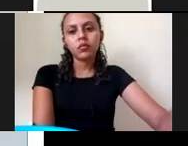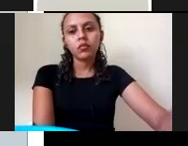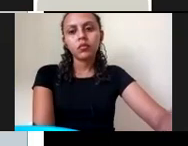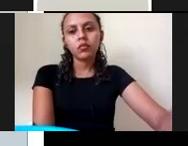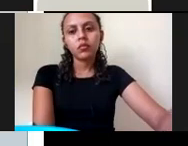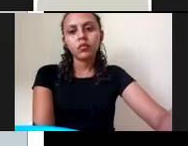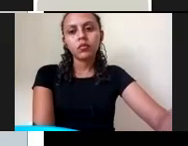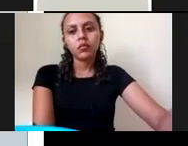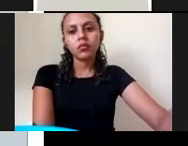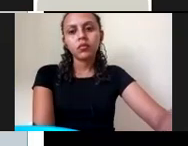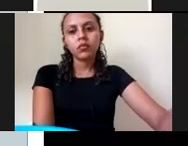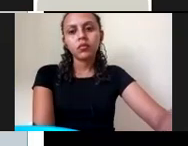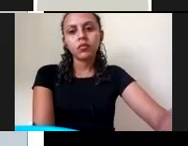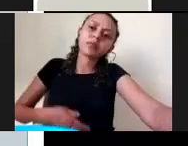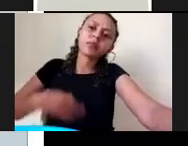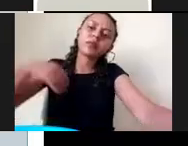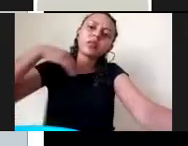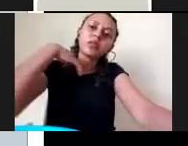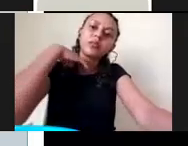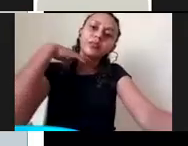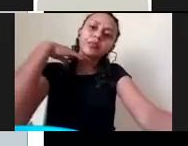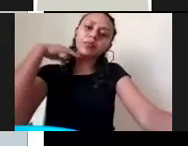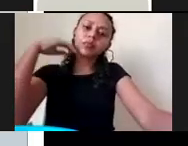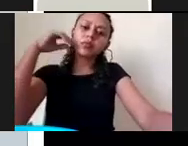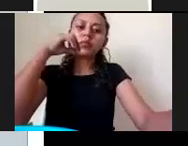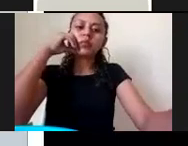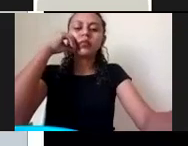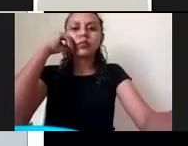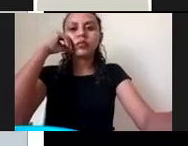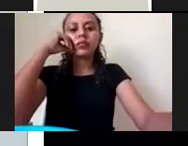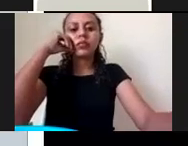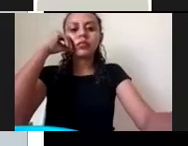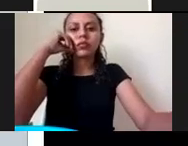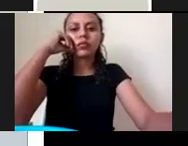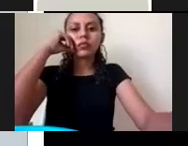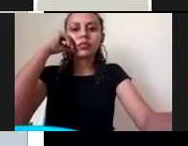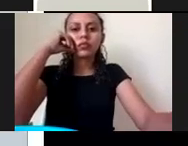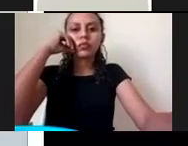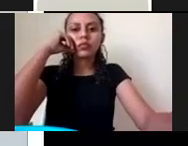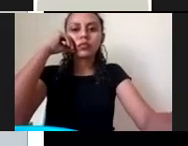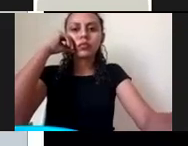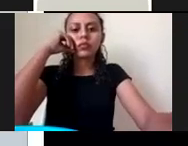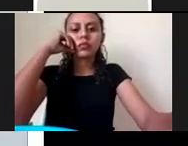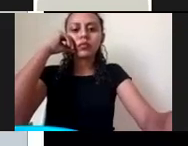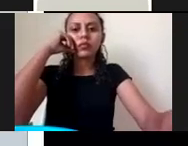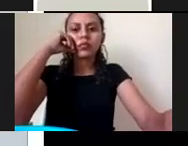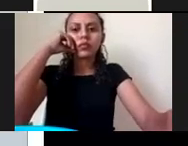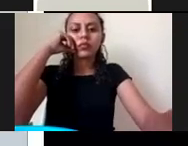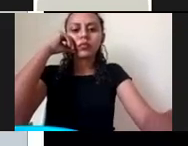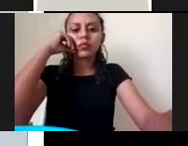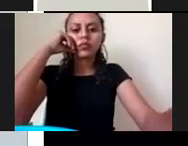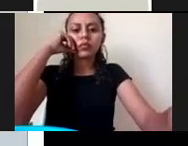mão bastante dilatada é uma veia que faz processo de hemodiálise. E essa veia dos